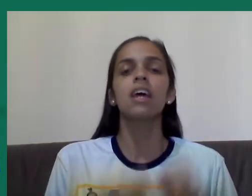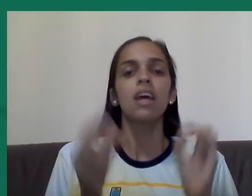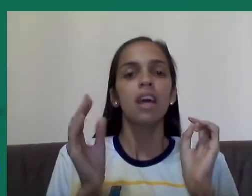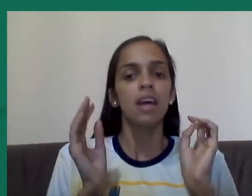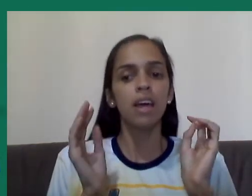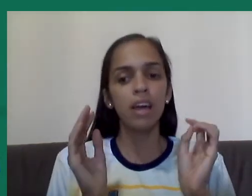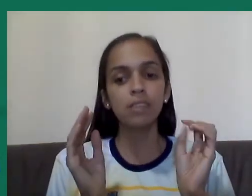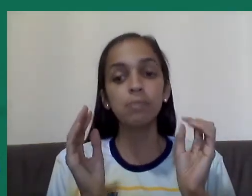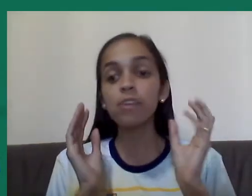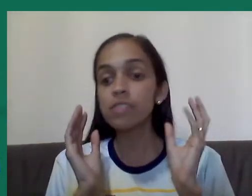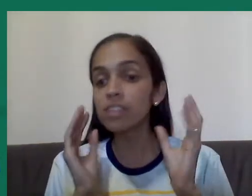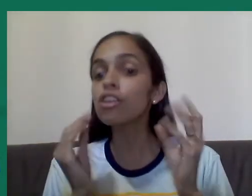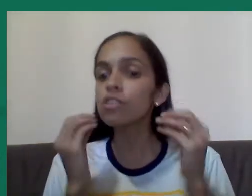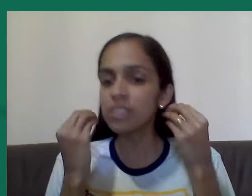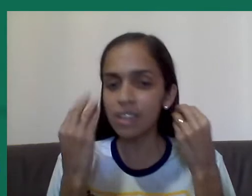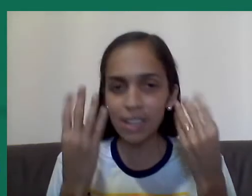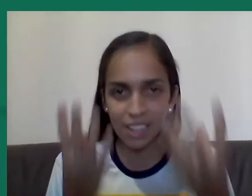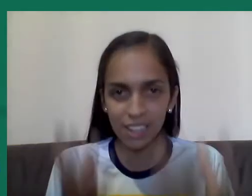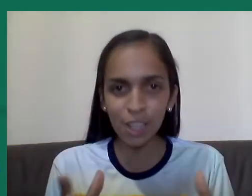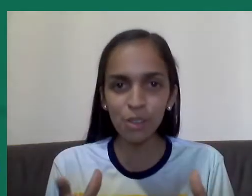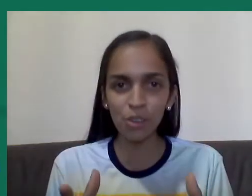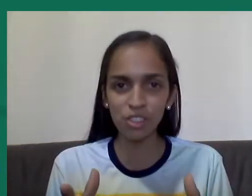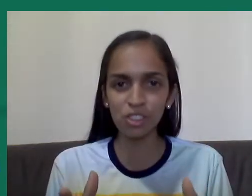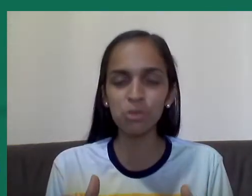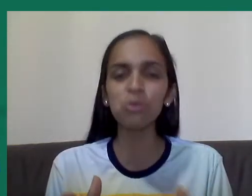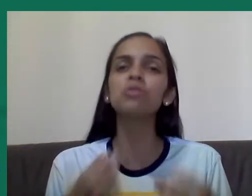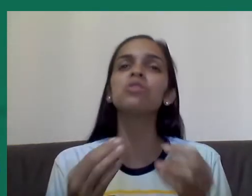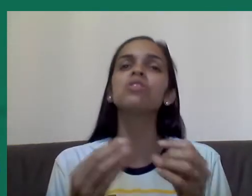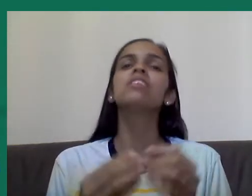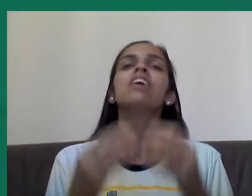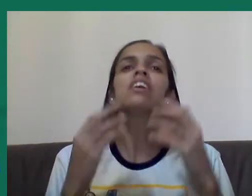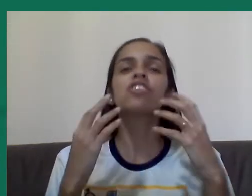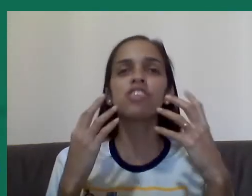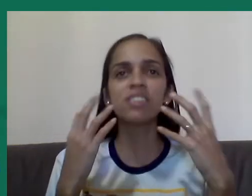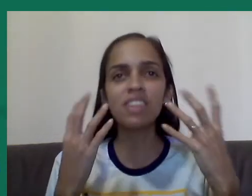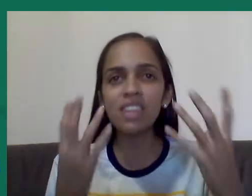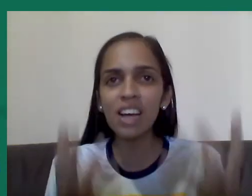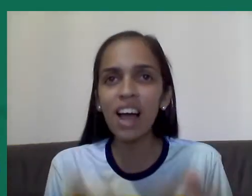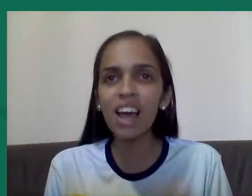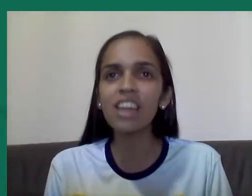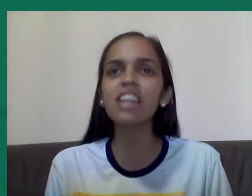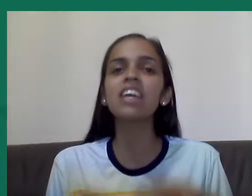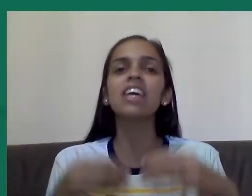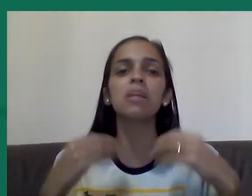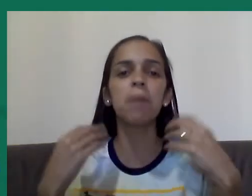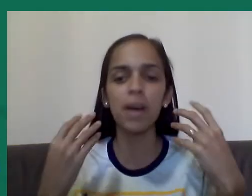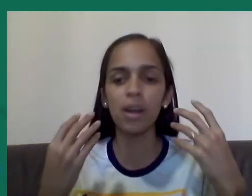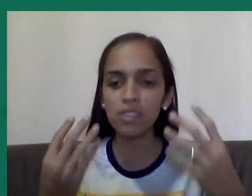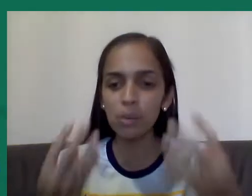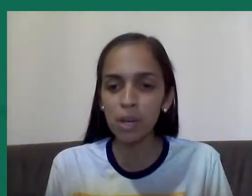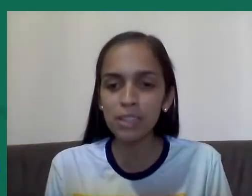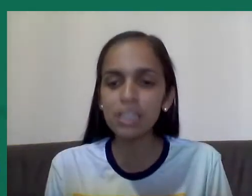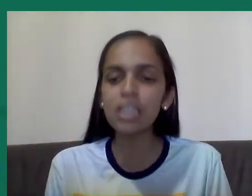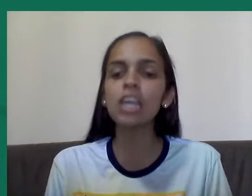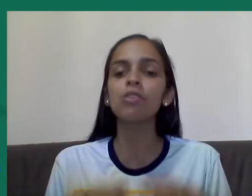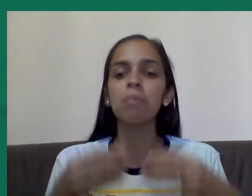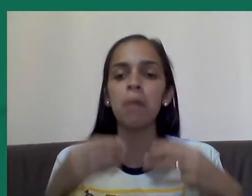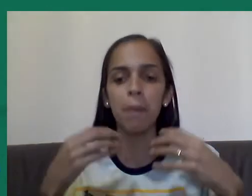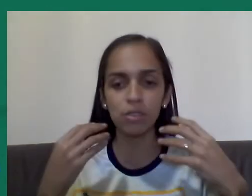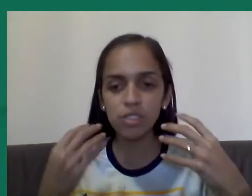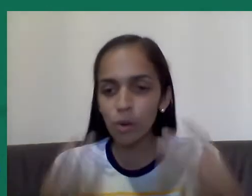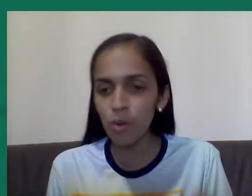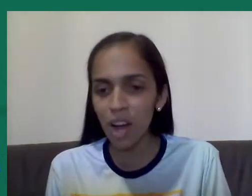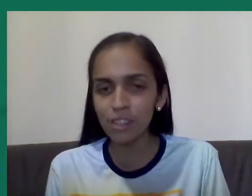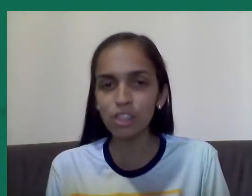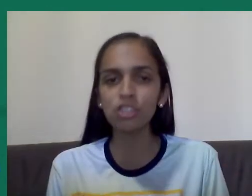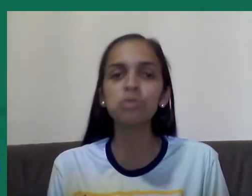né? Espero que você esteja se dedicando aos estudos, esteja seguindo aquela regrinha de preparar o seu cantinho, de